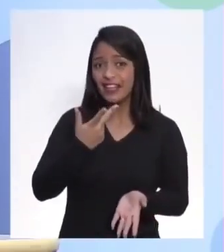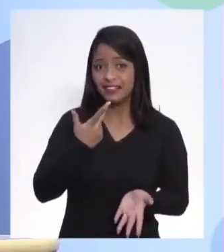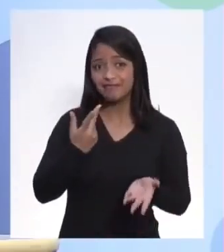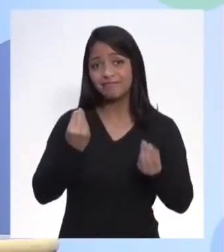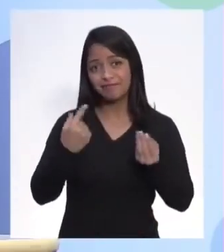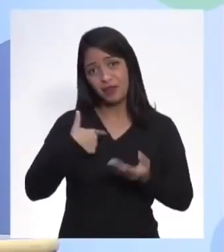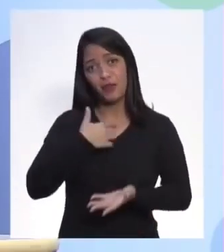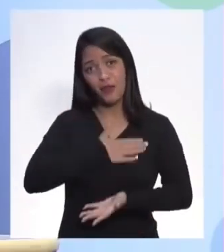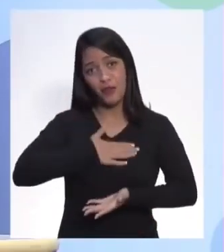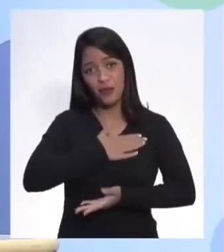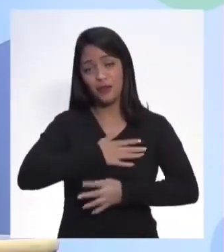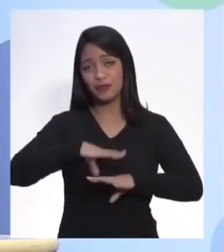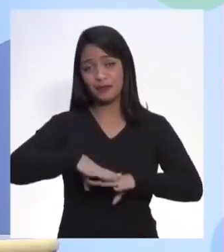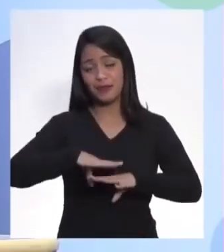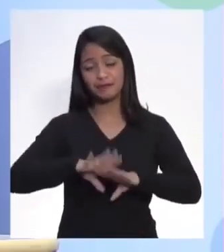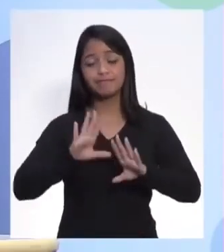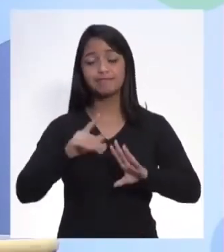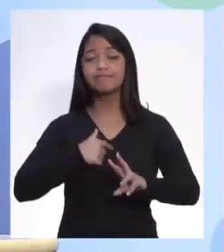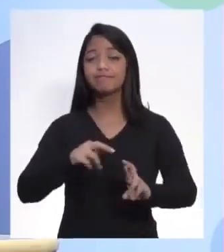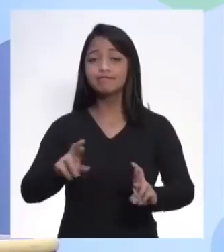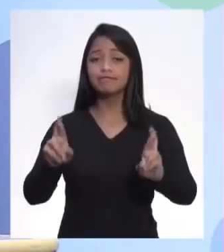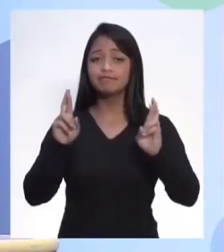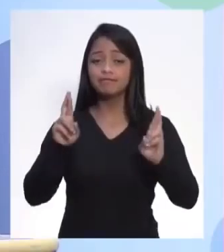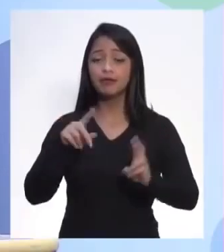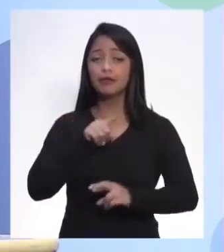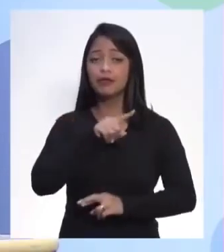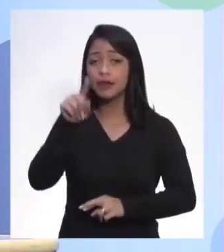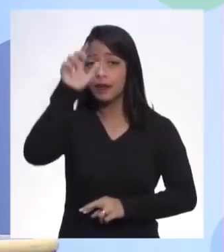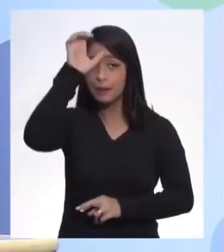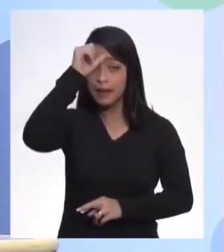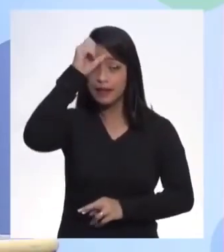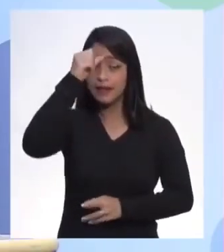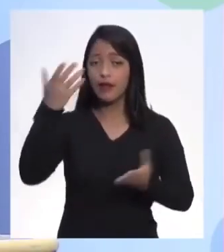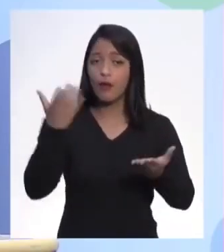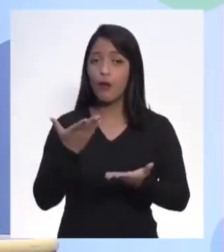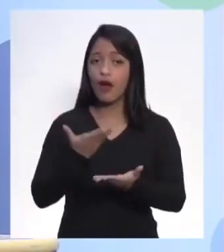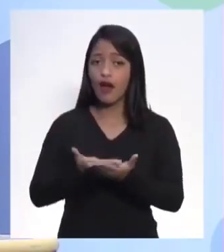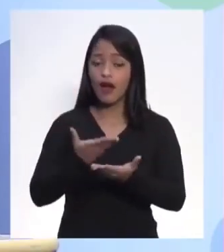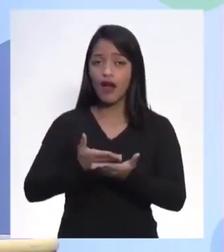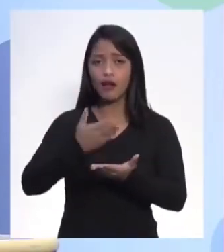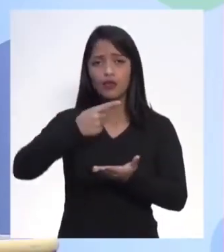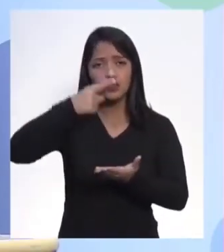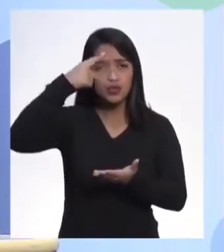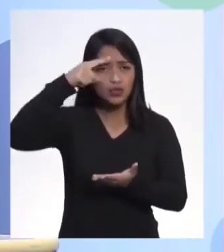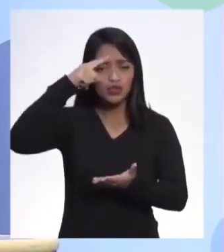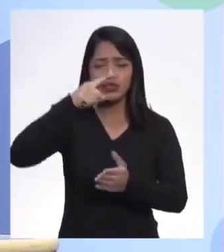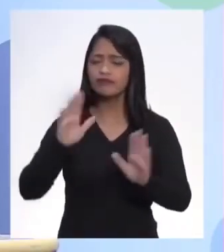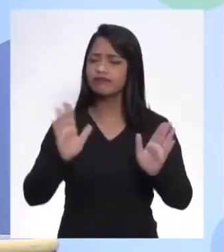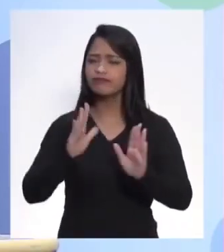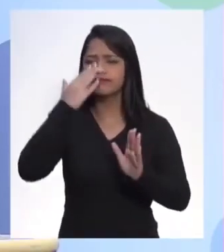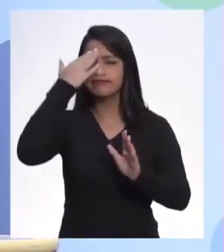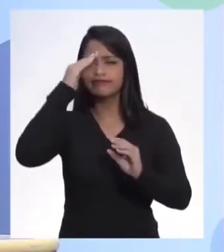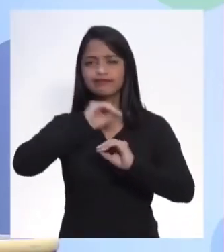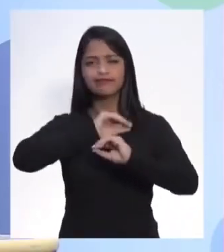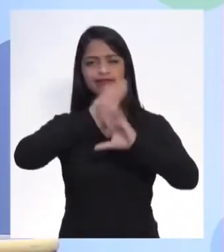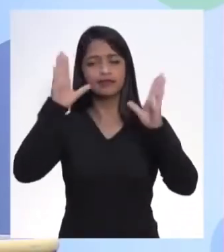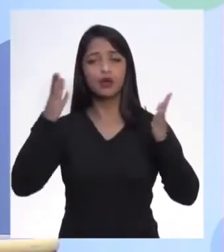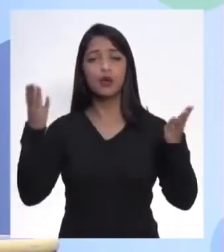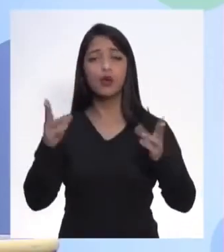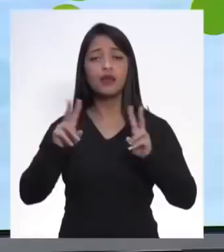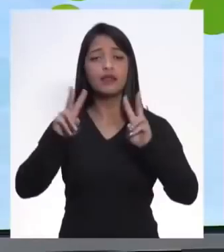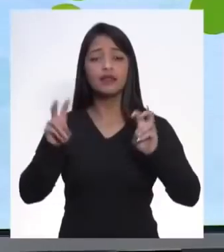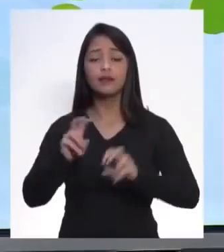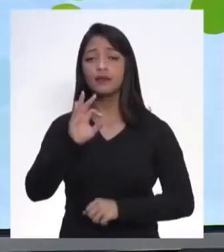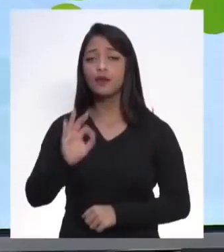mas eu espero que não saiam com muitas dúvidas da aula de hoje, que vai continuar falando sobre porcentagem, não é isso, Osmar? É isso